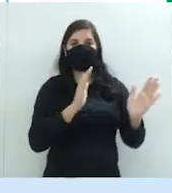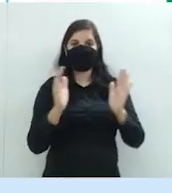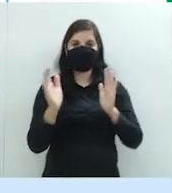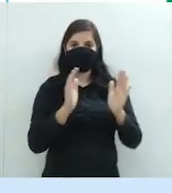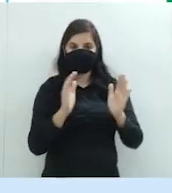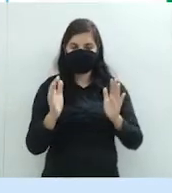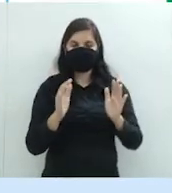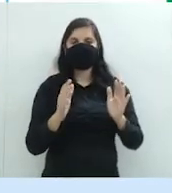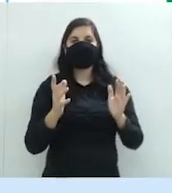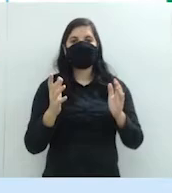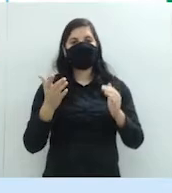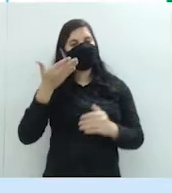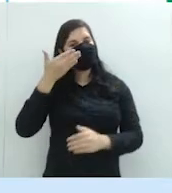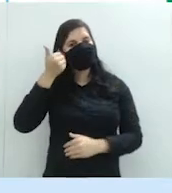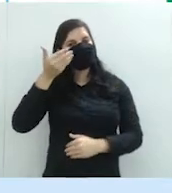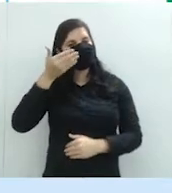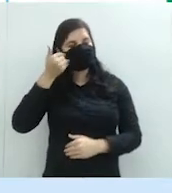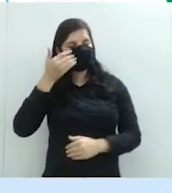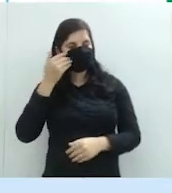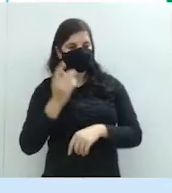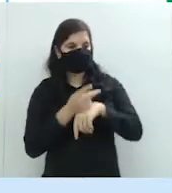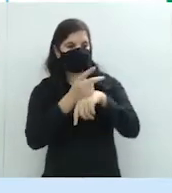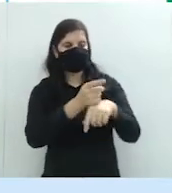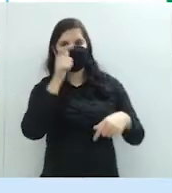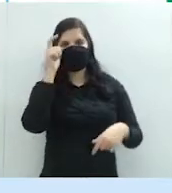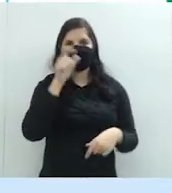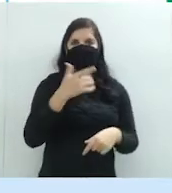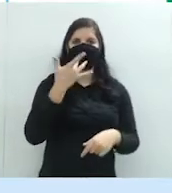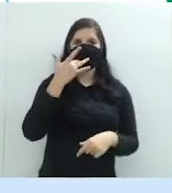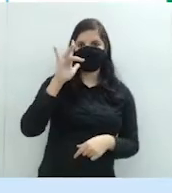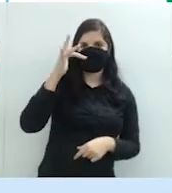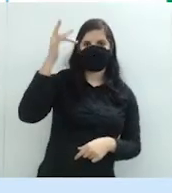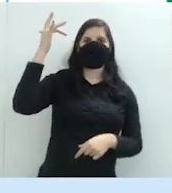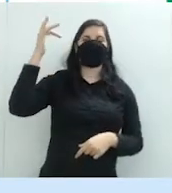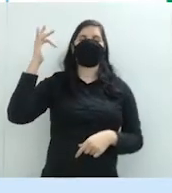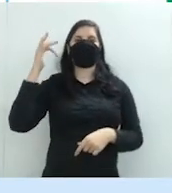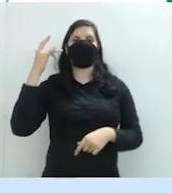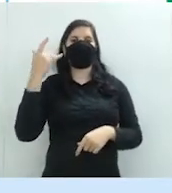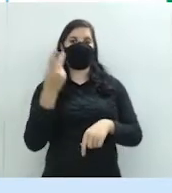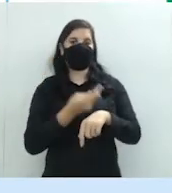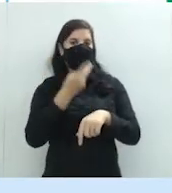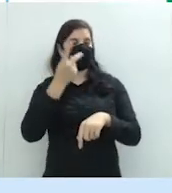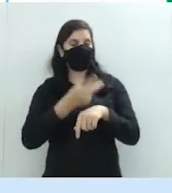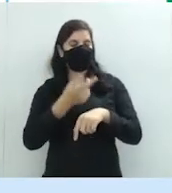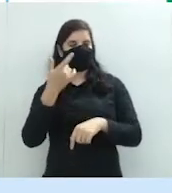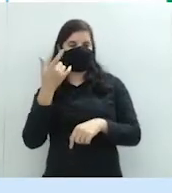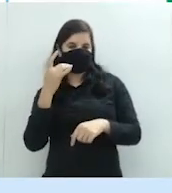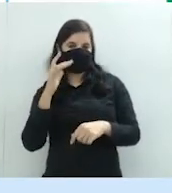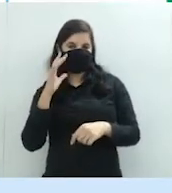potências vislumbravam encontrar ouro, encontrar metais preciosos, nessas